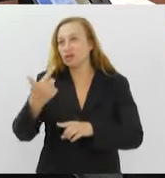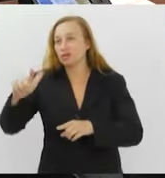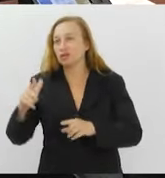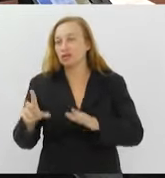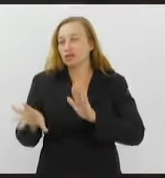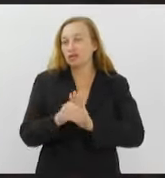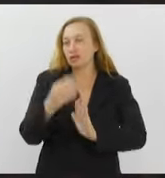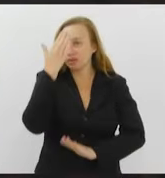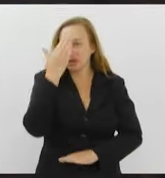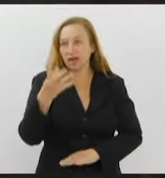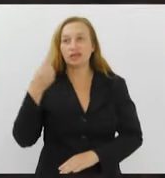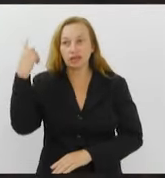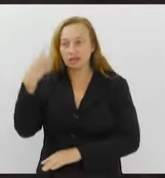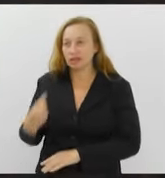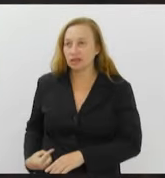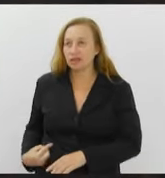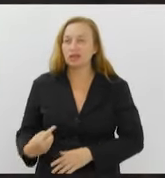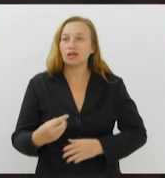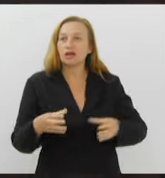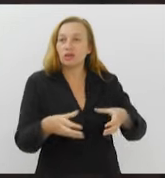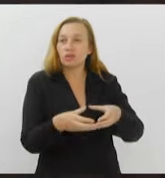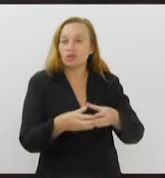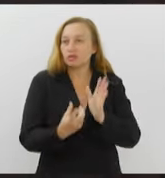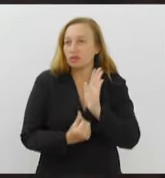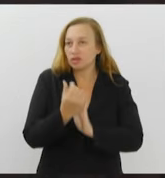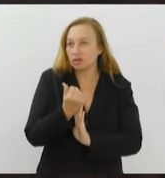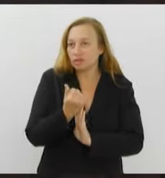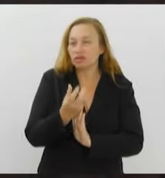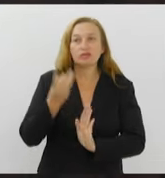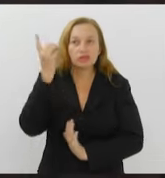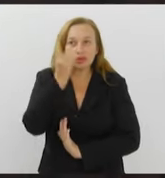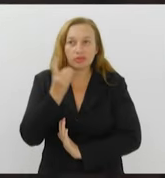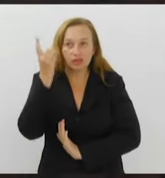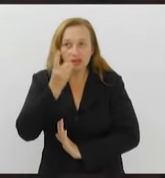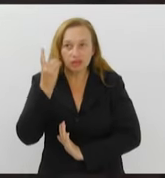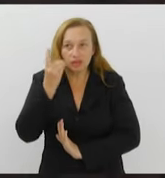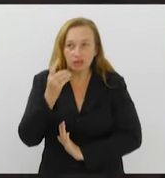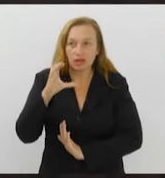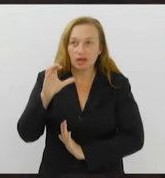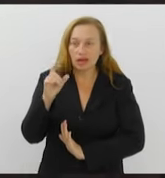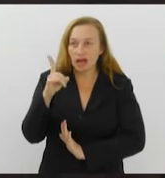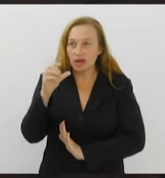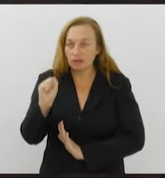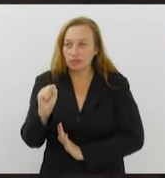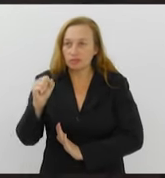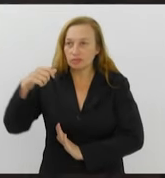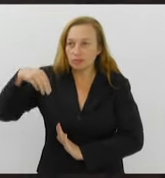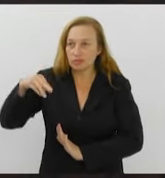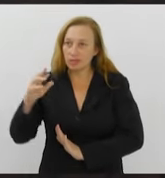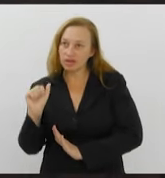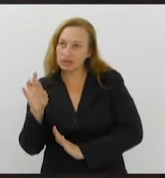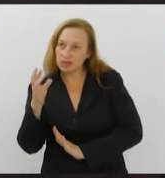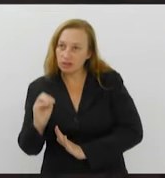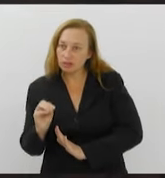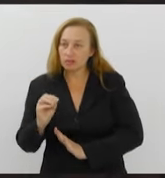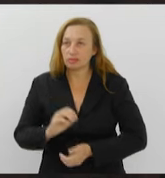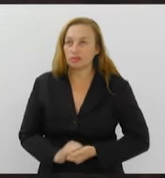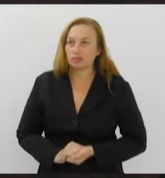Muito obrigado, Dani. Pela Comissão de Orçamento, deputado Carlos Macedo.